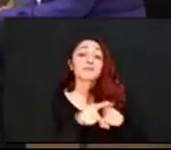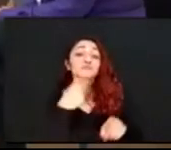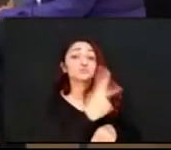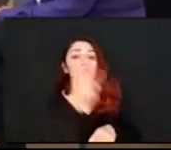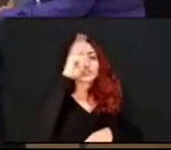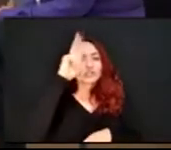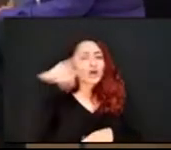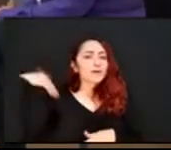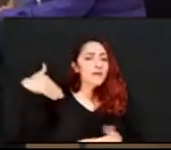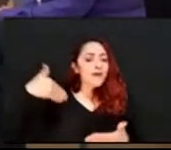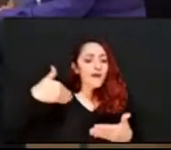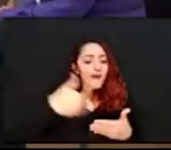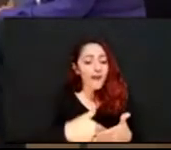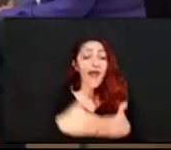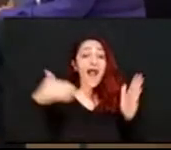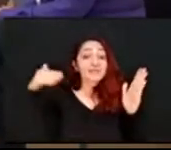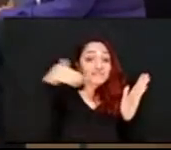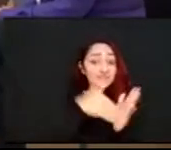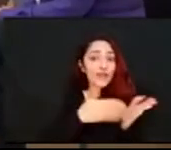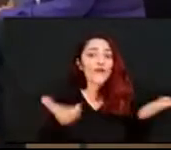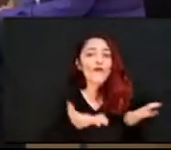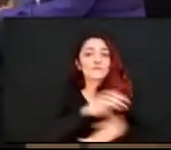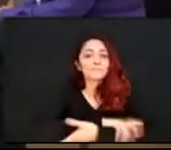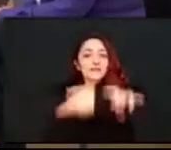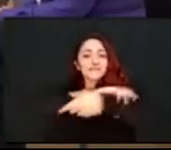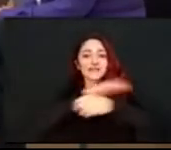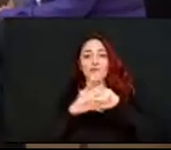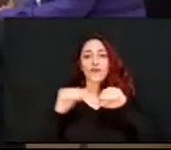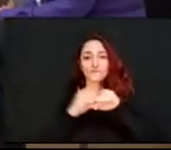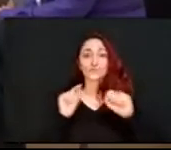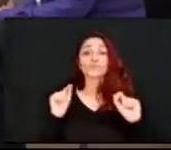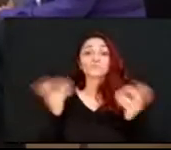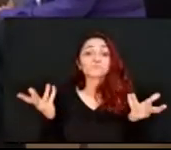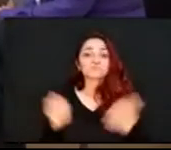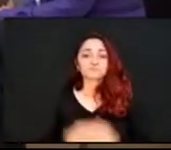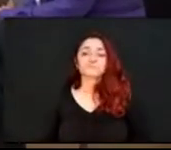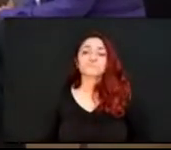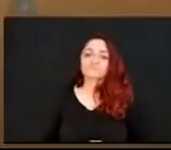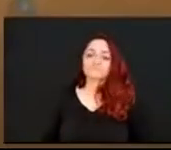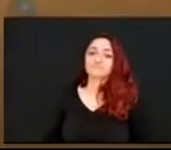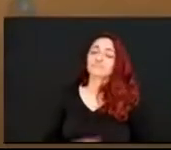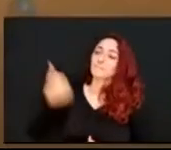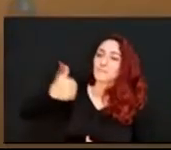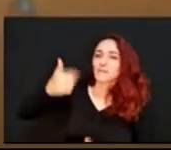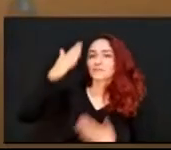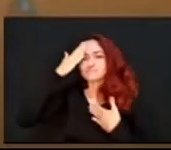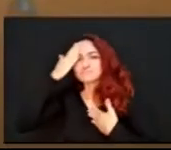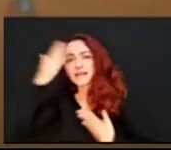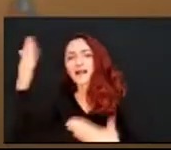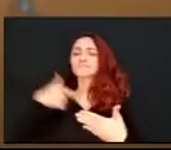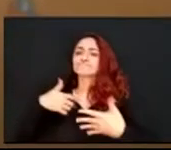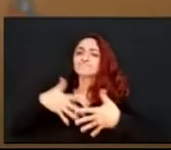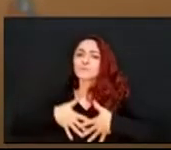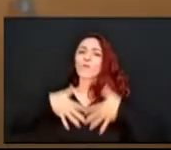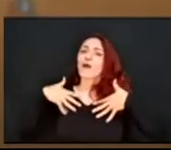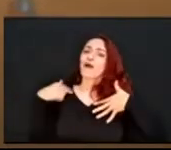a parceria conosco legal Bom primeiramente muito obrigado eu me sinto muito honrado de estar aqui nesse momento falando com